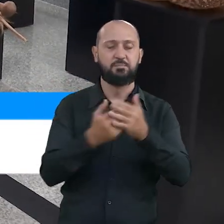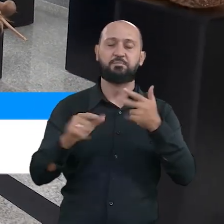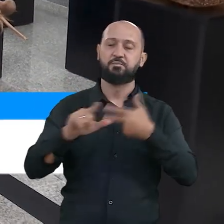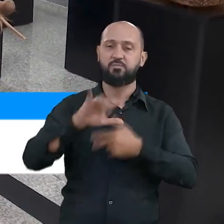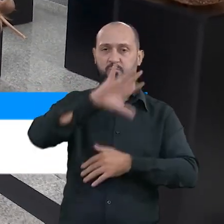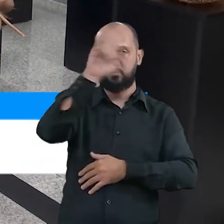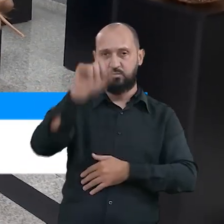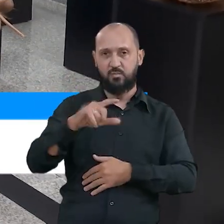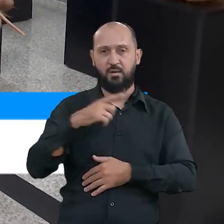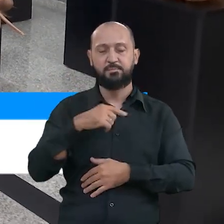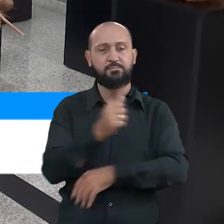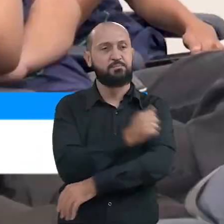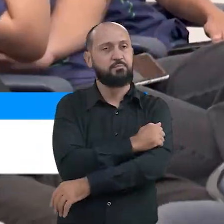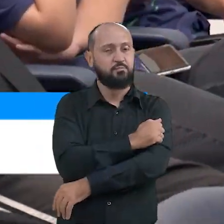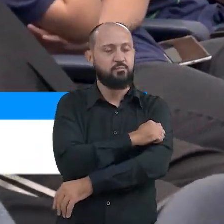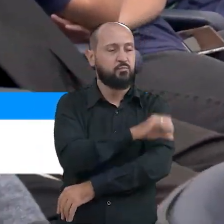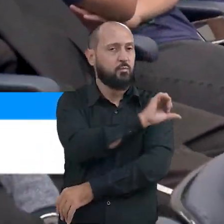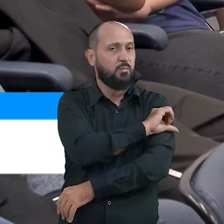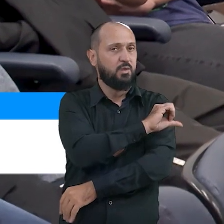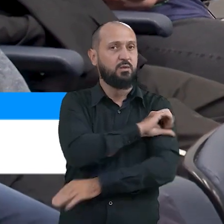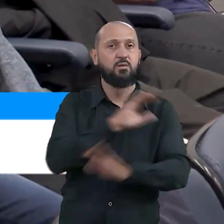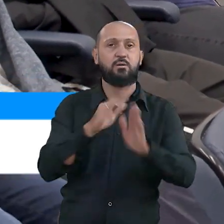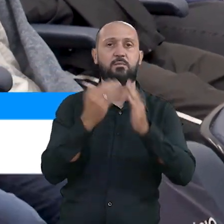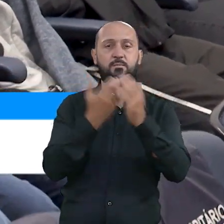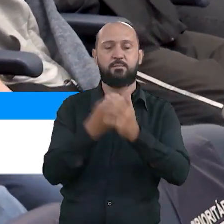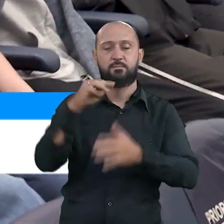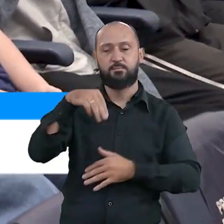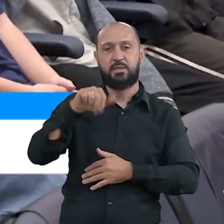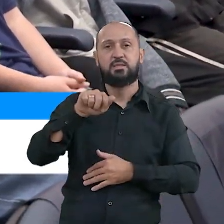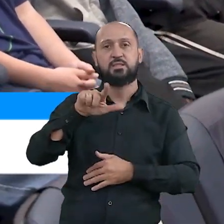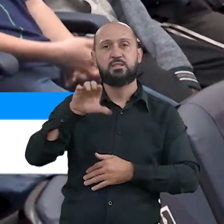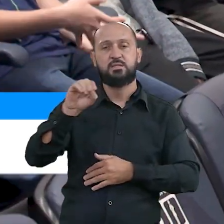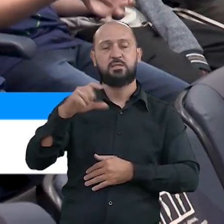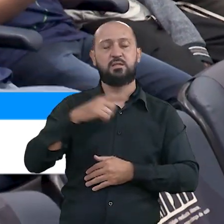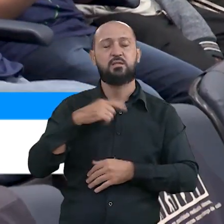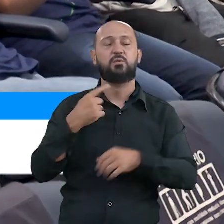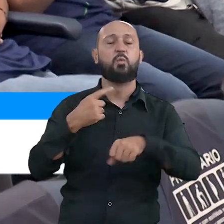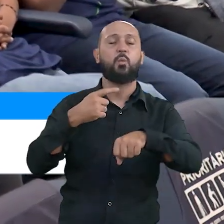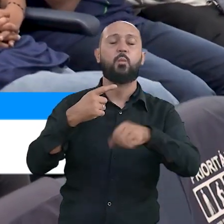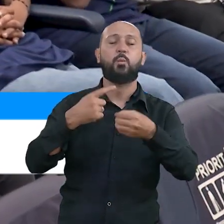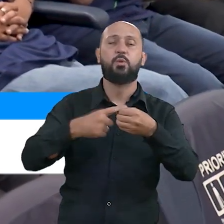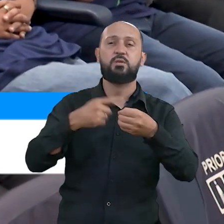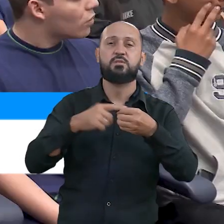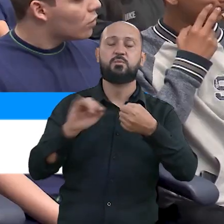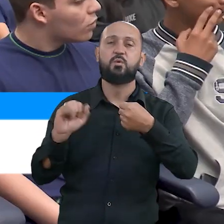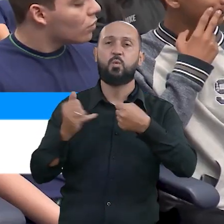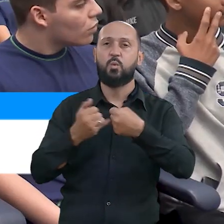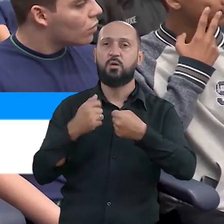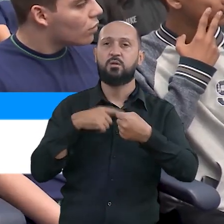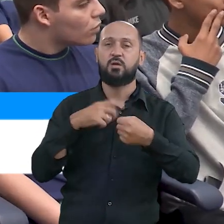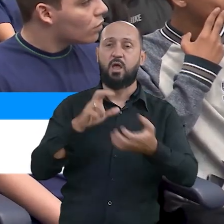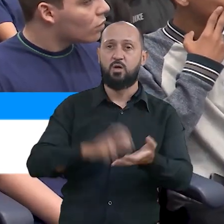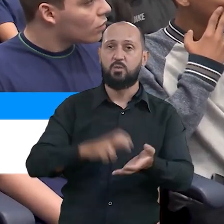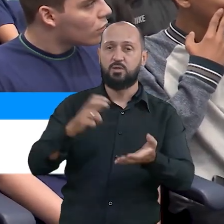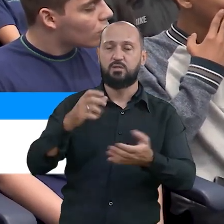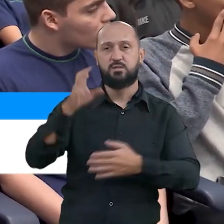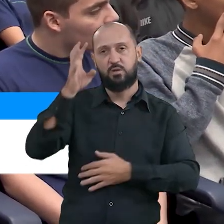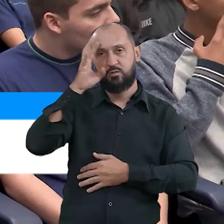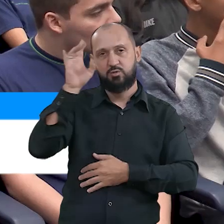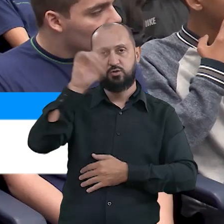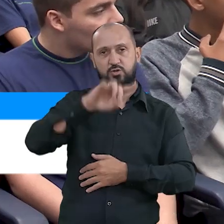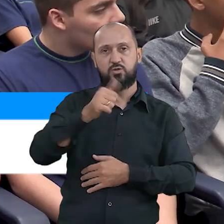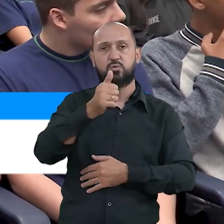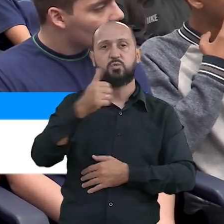Assembleia Legislativa de Mato Grosso do Sul. Alunos do nono ano da escola Marcílio Augusto Pinto, de Iguatemi, estiveram na Lemes na manhã